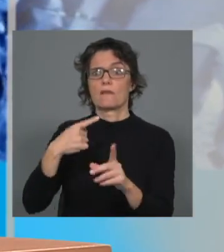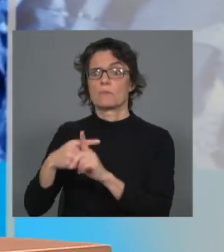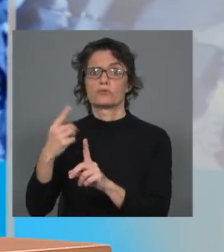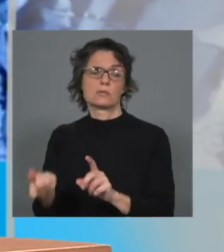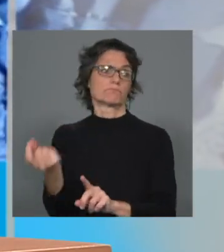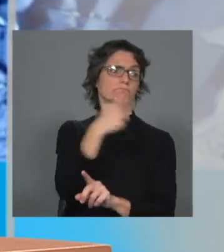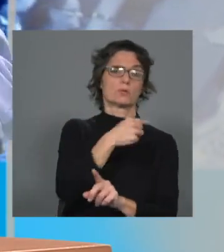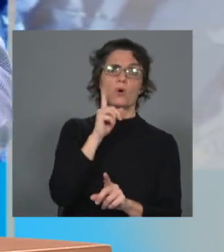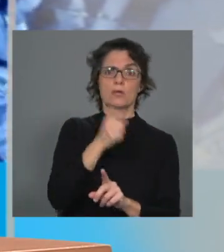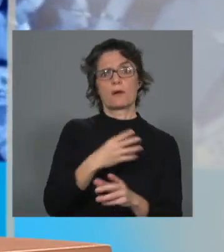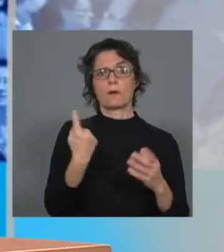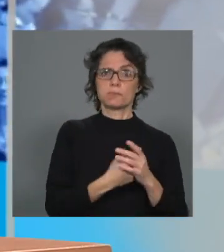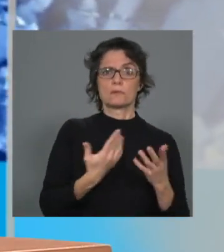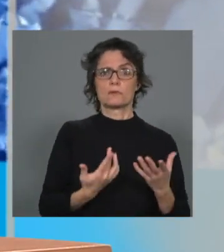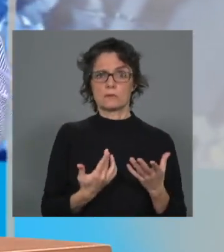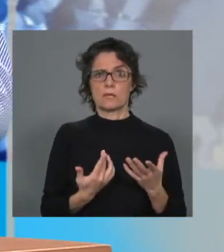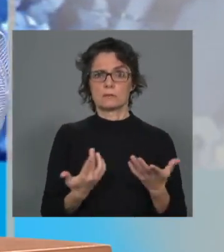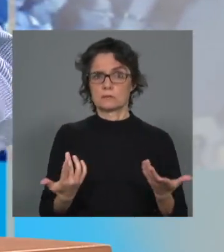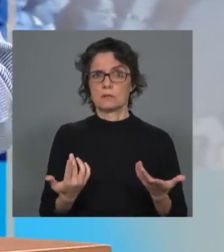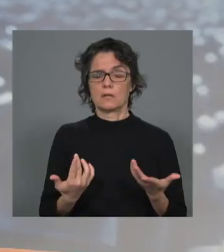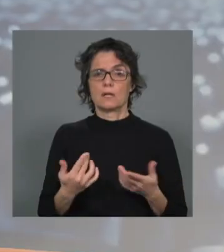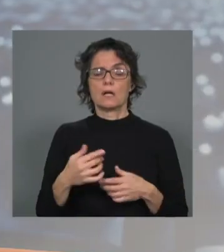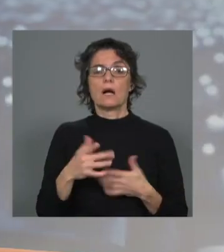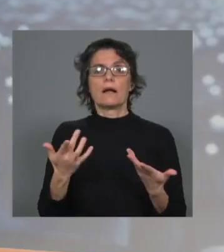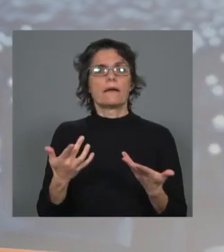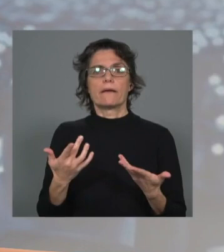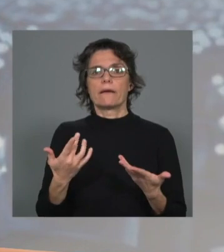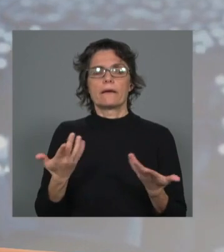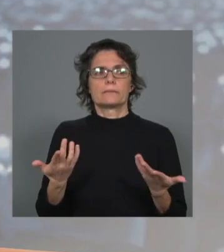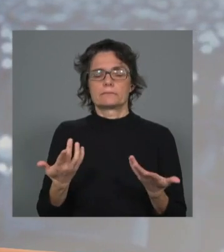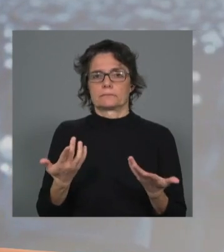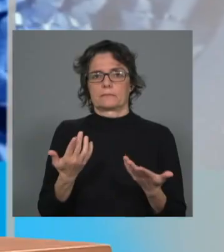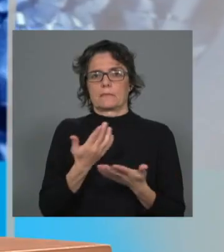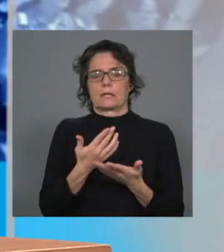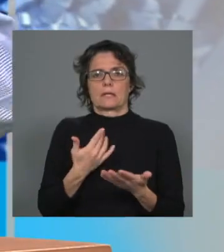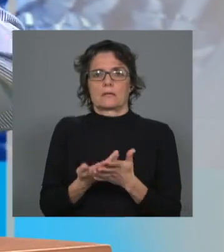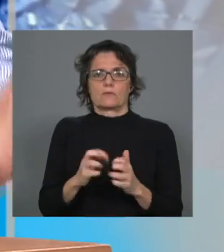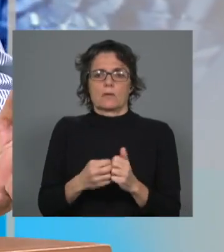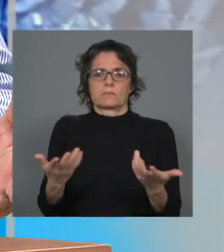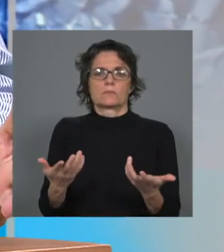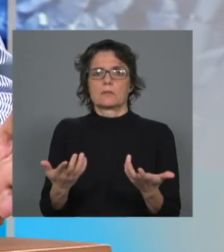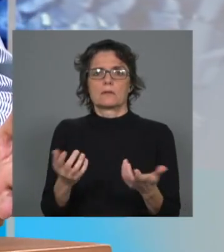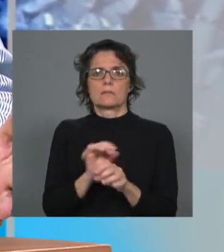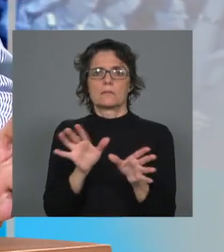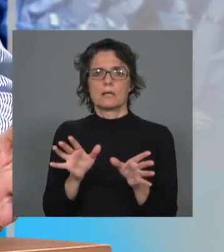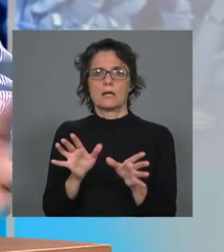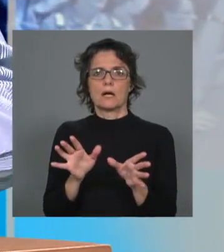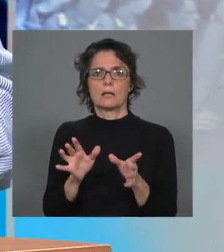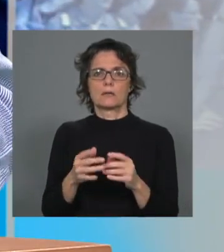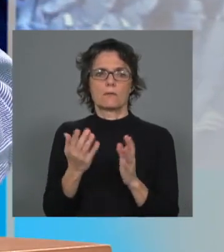e lá iam todos os nossos amigos de novo para casa, com as circunstâncias todas que isto concorrem, quer para as